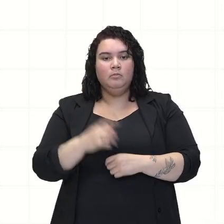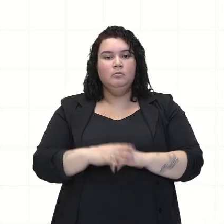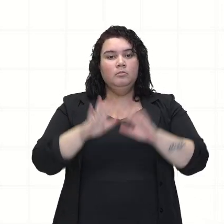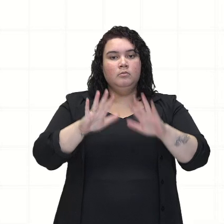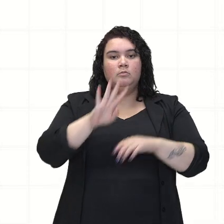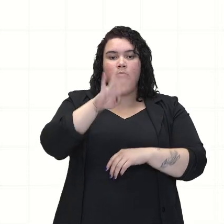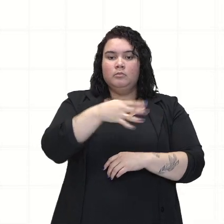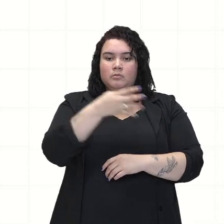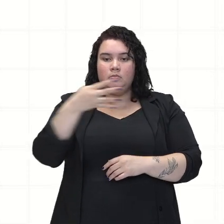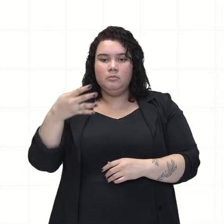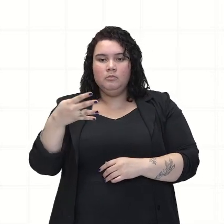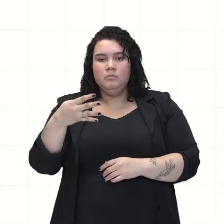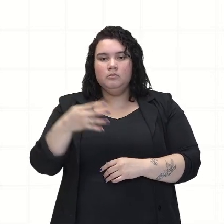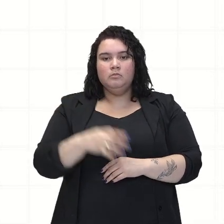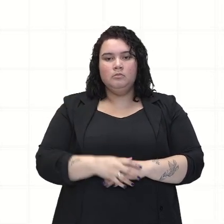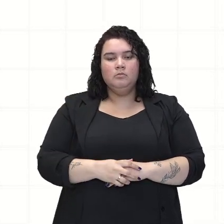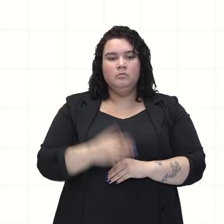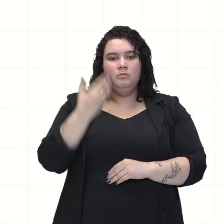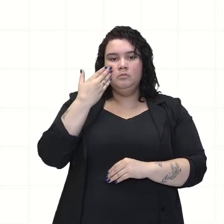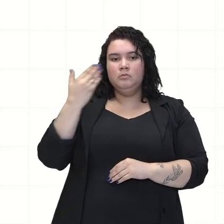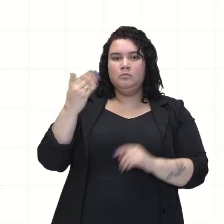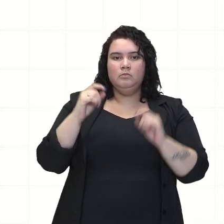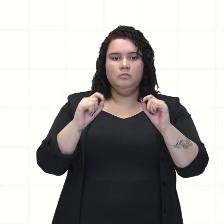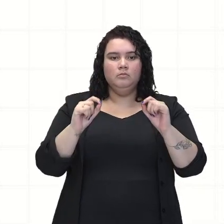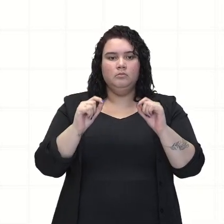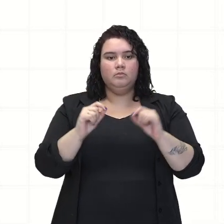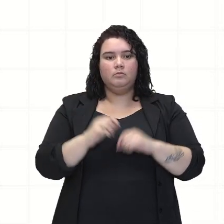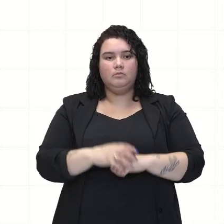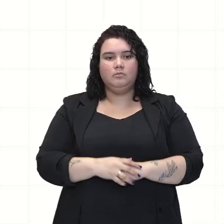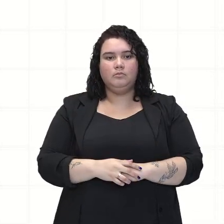tabela, né, nós vimos aqui, então, ó.